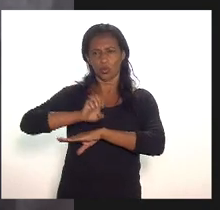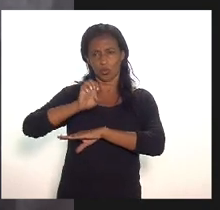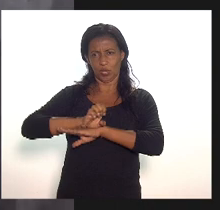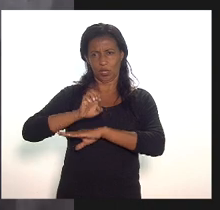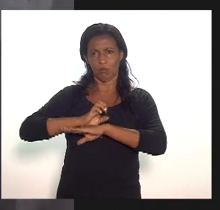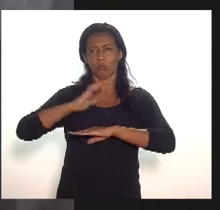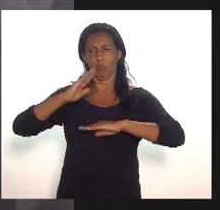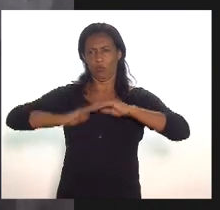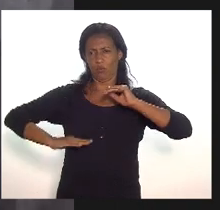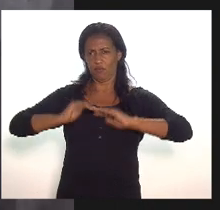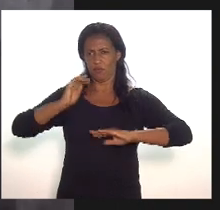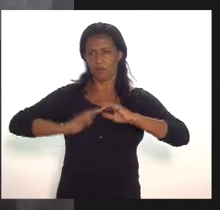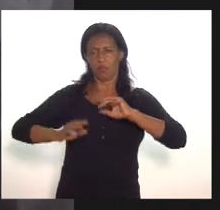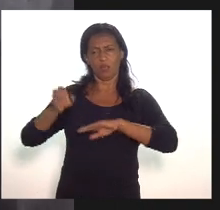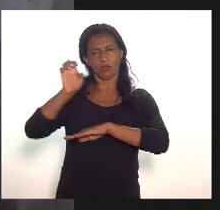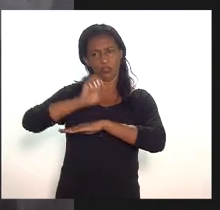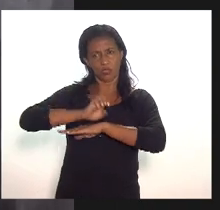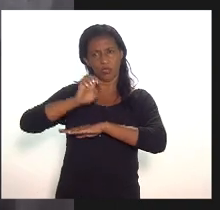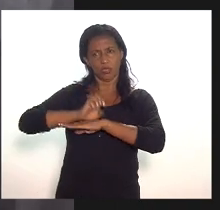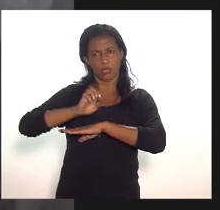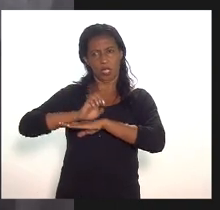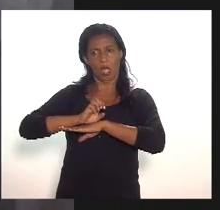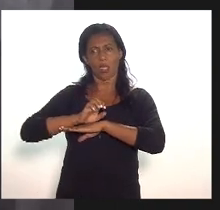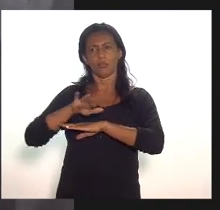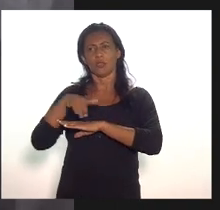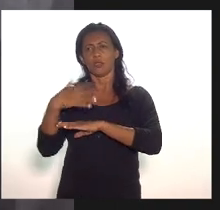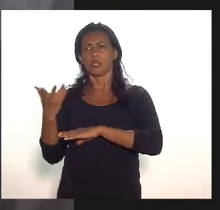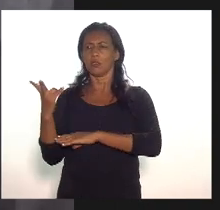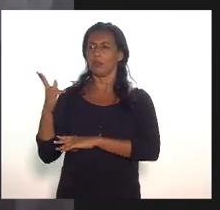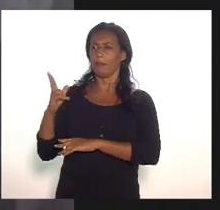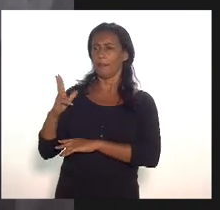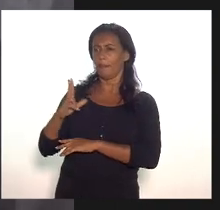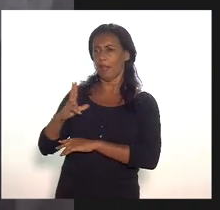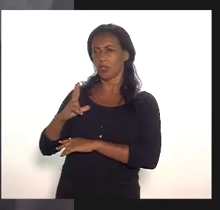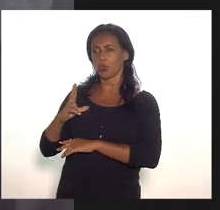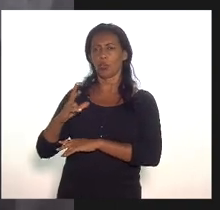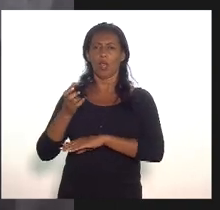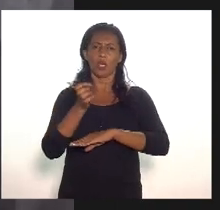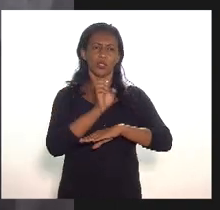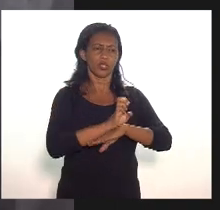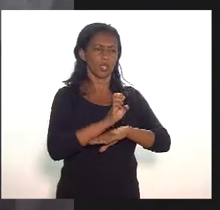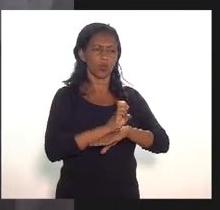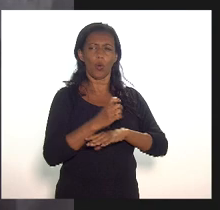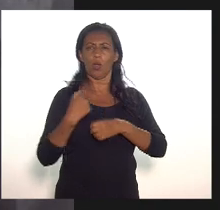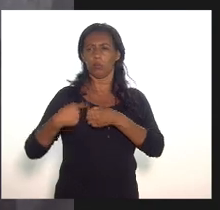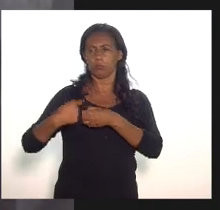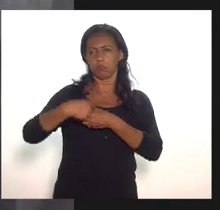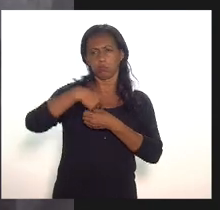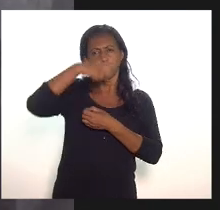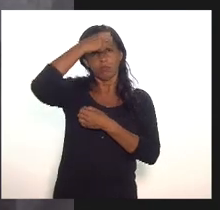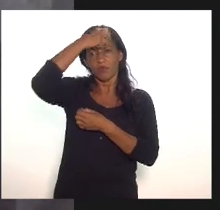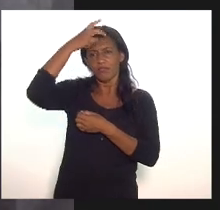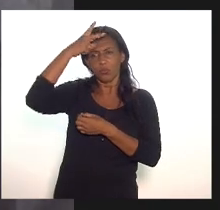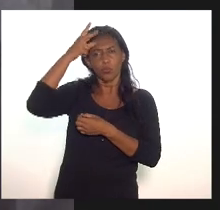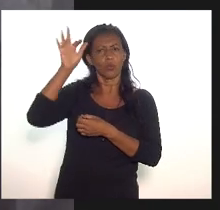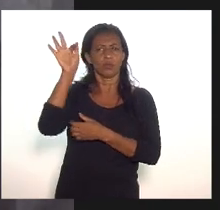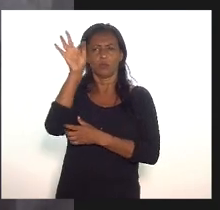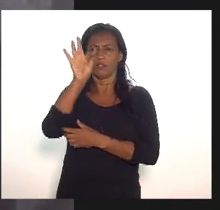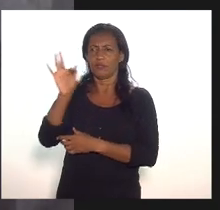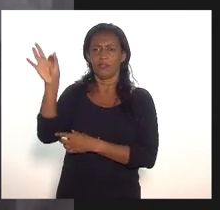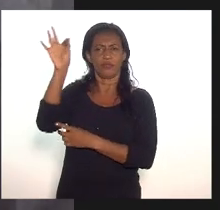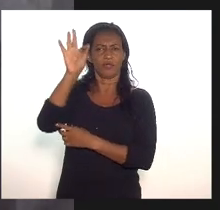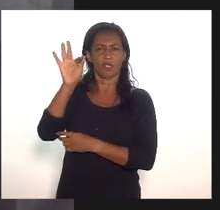os profissionais da educação do nosso Estado, tanto da rede particular, quanto da rede estadual, quanto da rede municipal, quanto da rede federal,